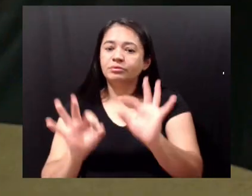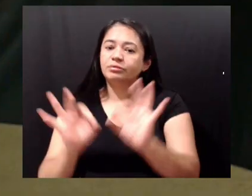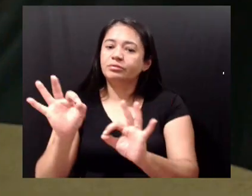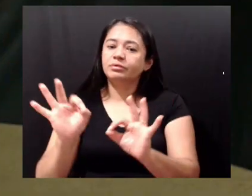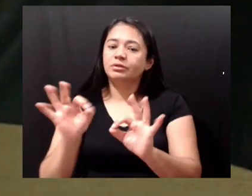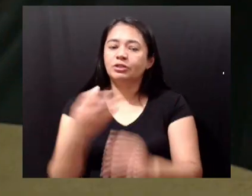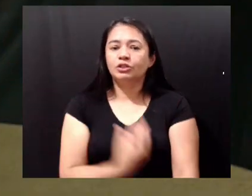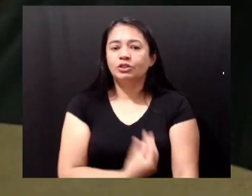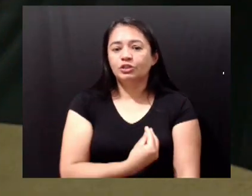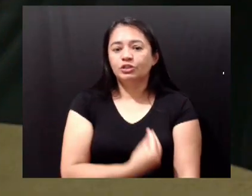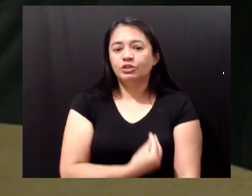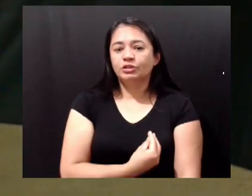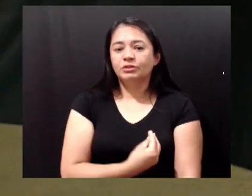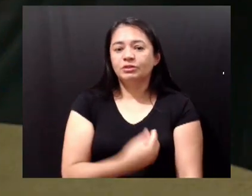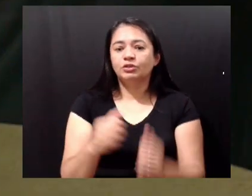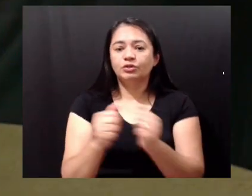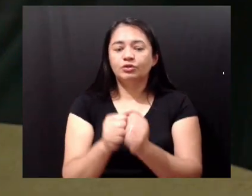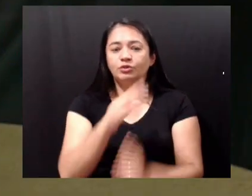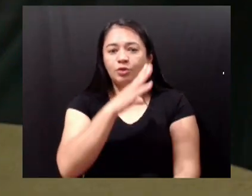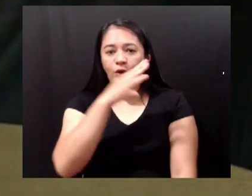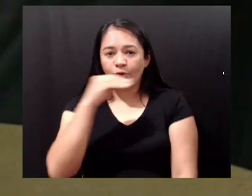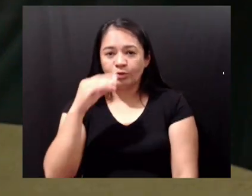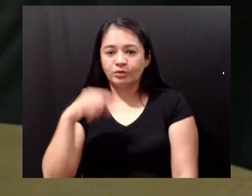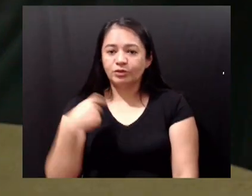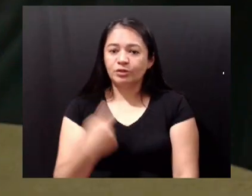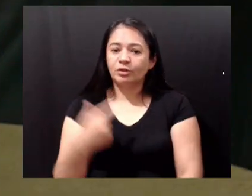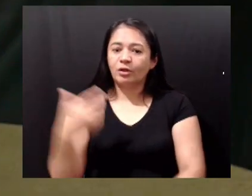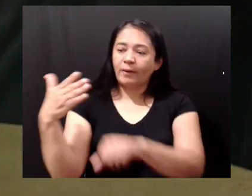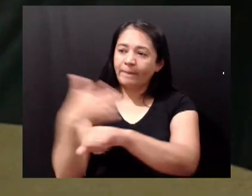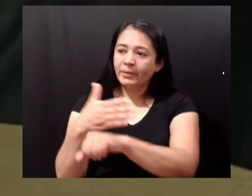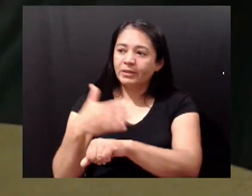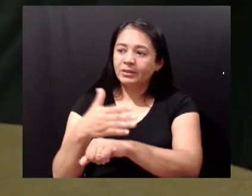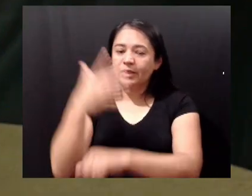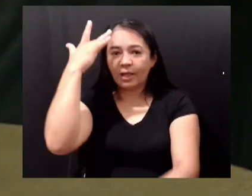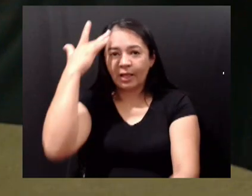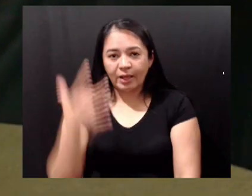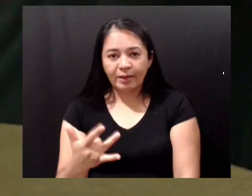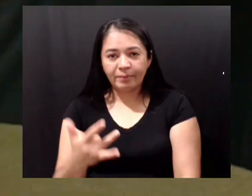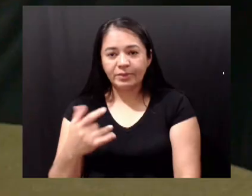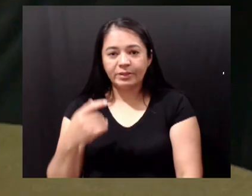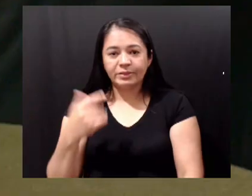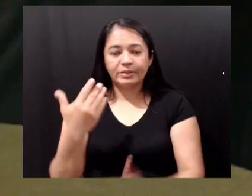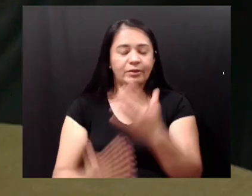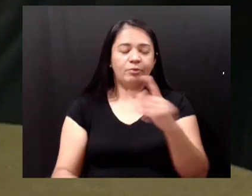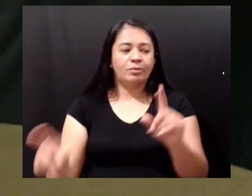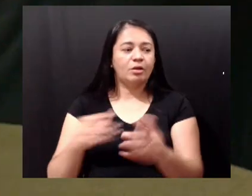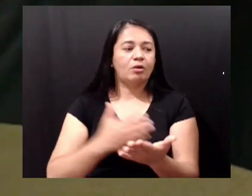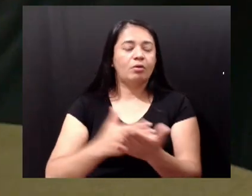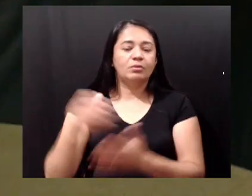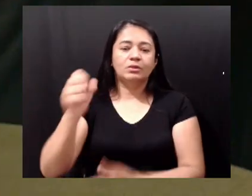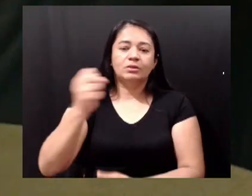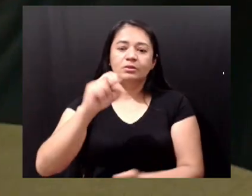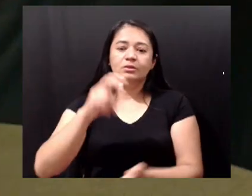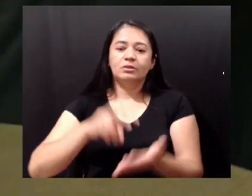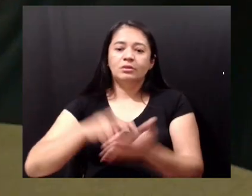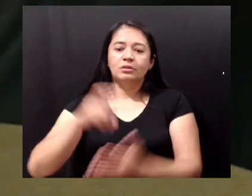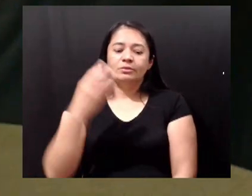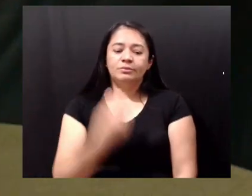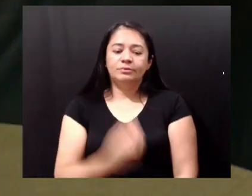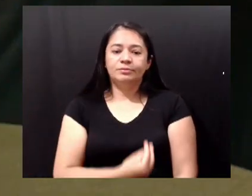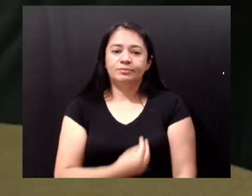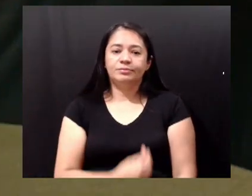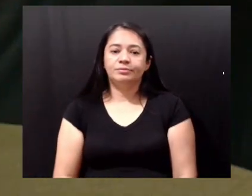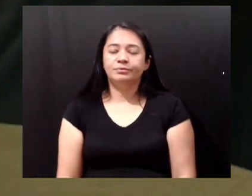os adolescentes. Então a gente conta com a sua participação amanhã, não perca o Estúdio Câmara a partir das 8 da manhã, ao vivo. Em instantes nós temos direto